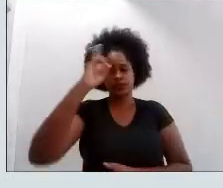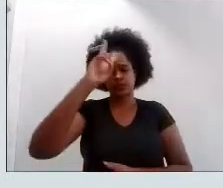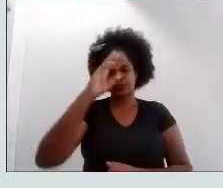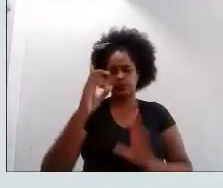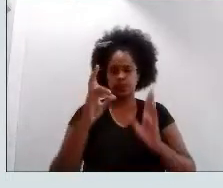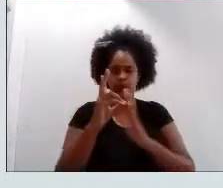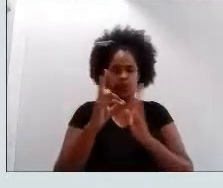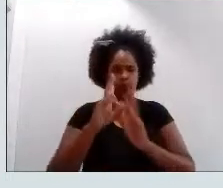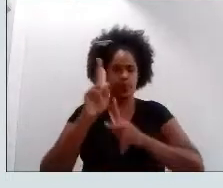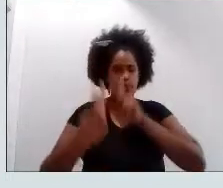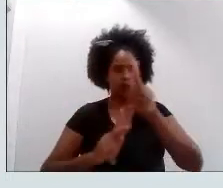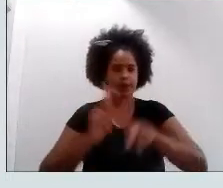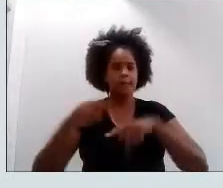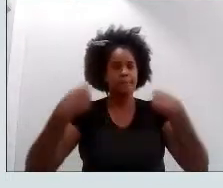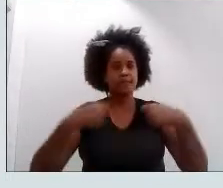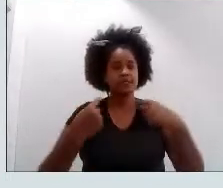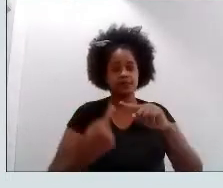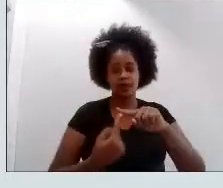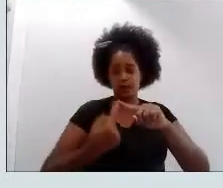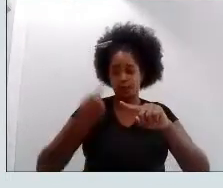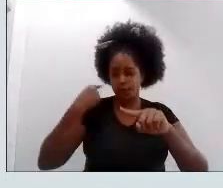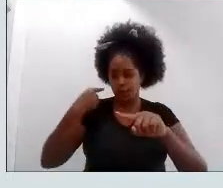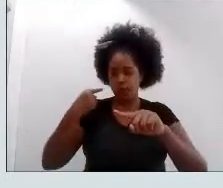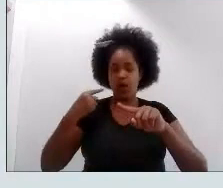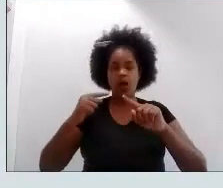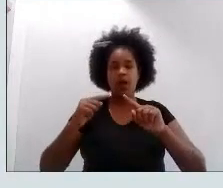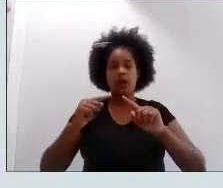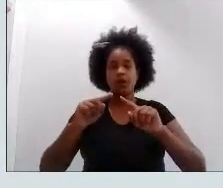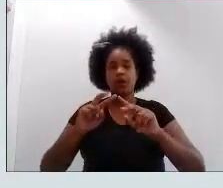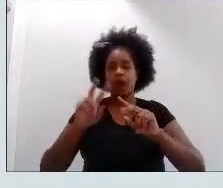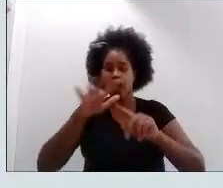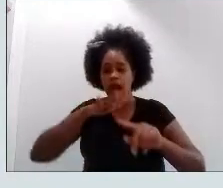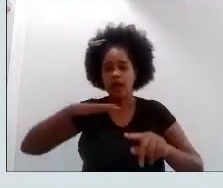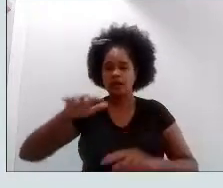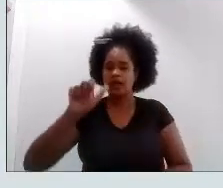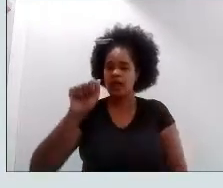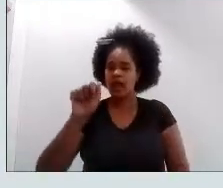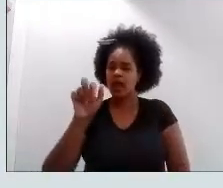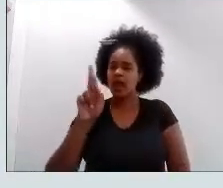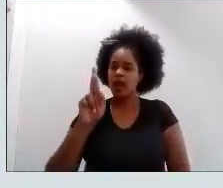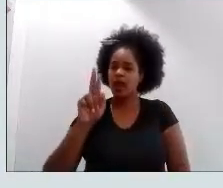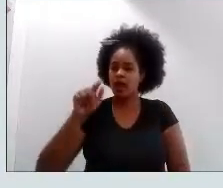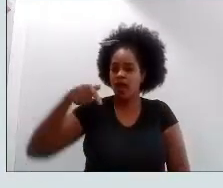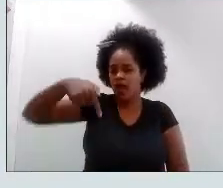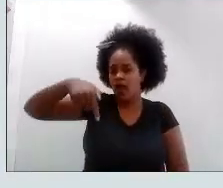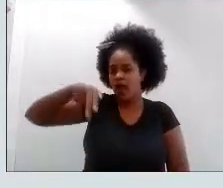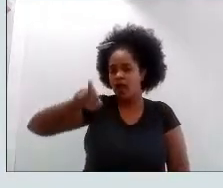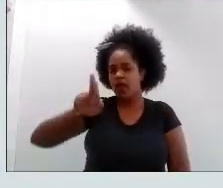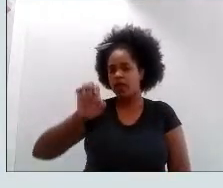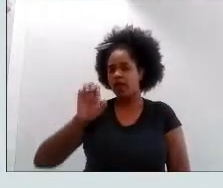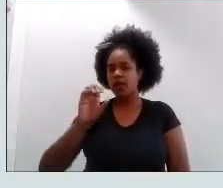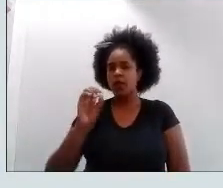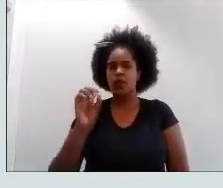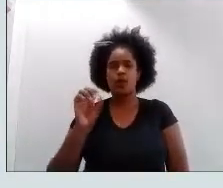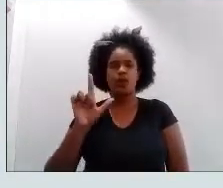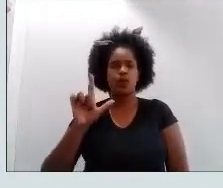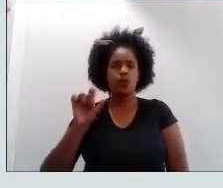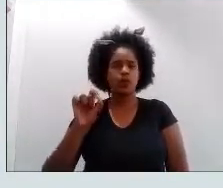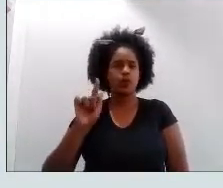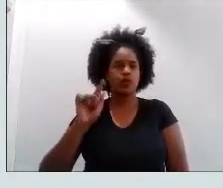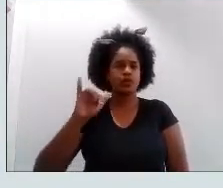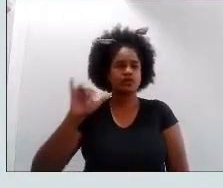evidências fornecidas pela arqueologia e pela linguística histórica. Conhecer